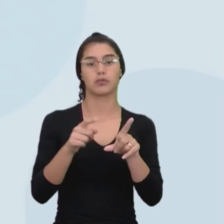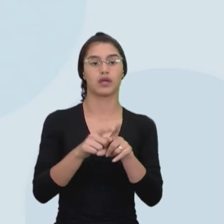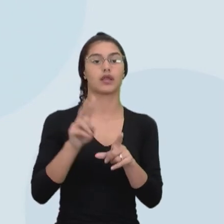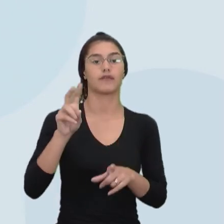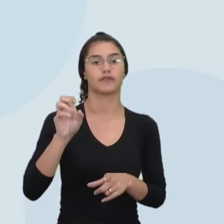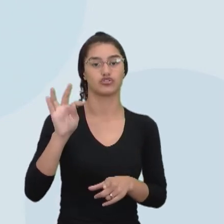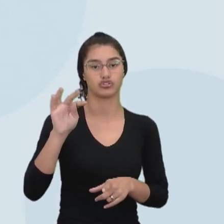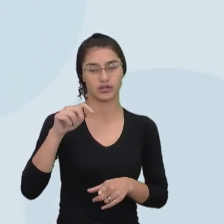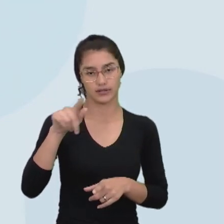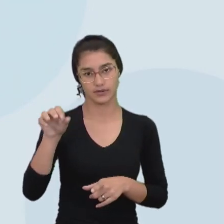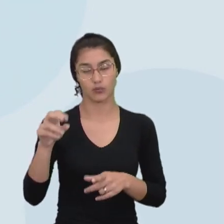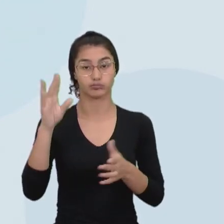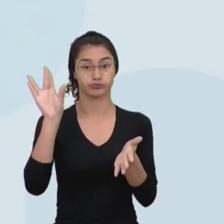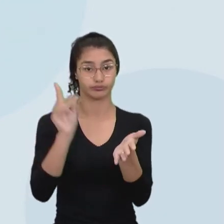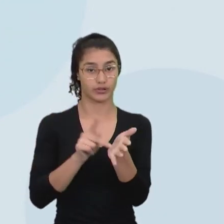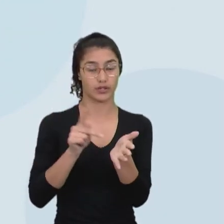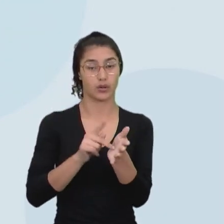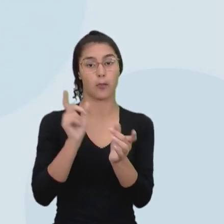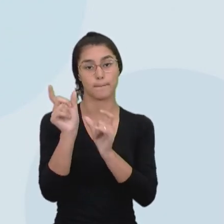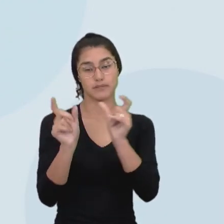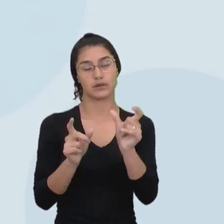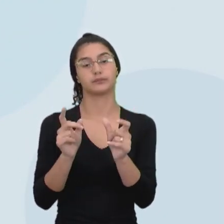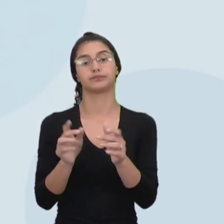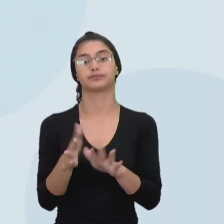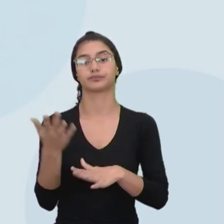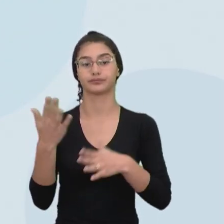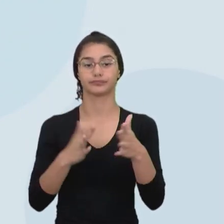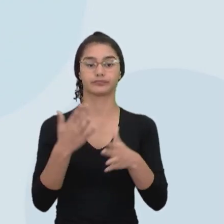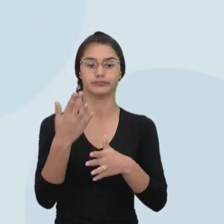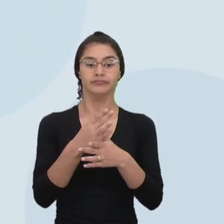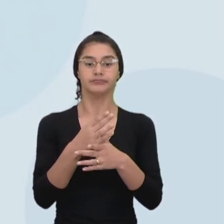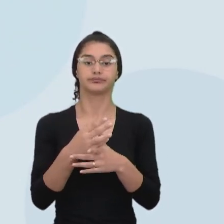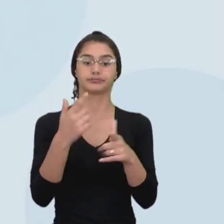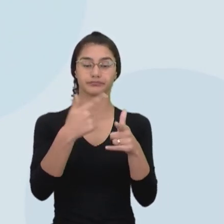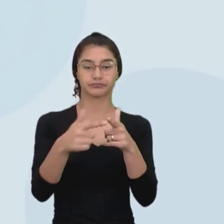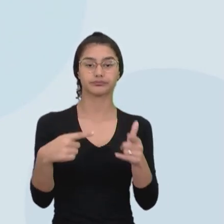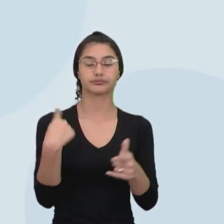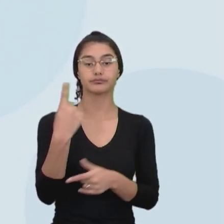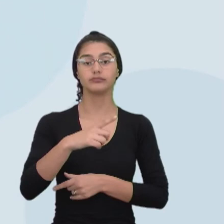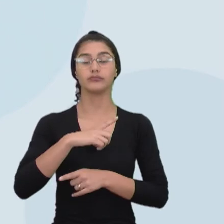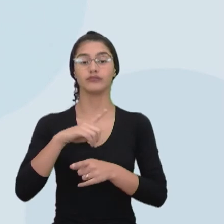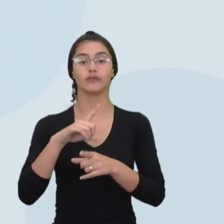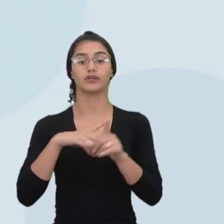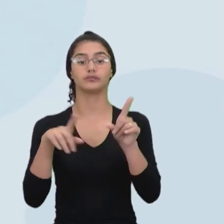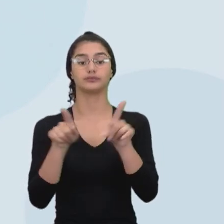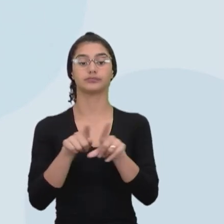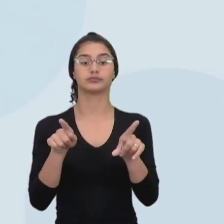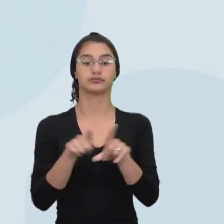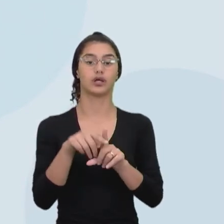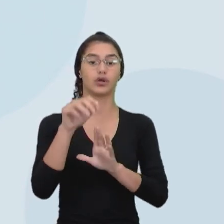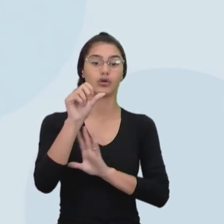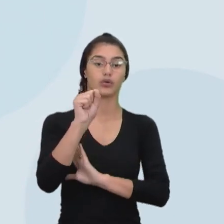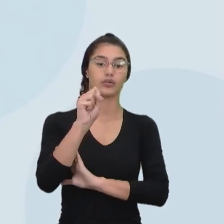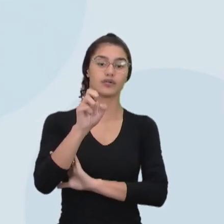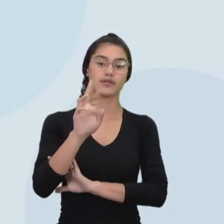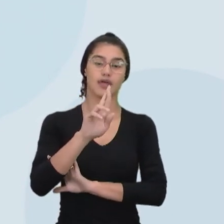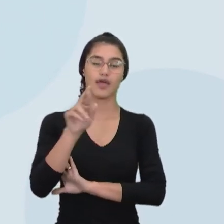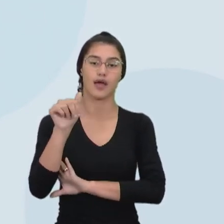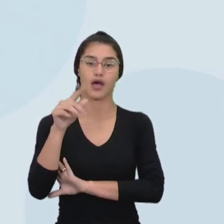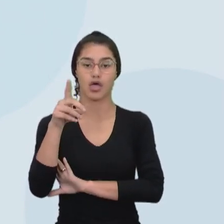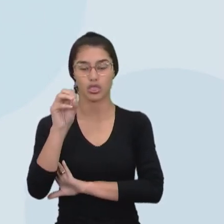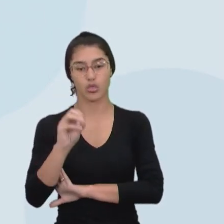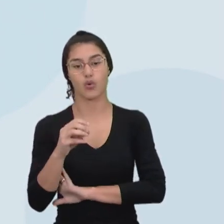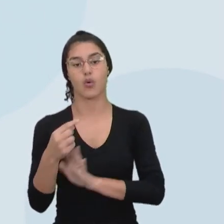vegetação original, em outras palavras, deve ser, né, que está ameaçado. E a gente tem aqui, né, o Cerrado, né, como o